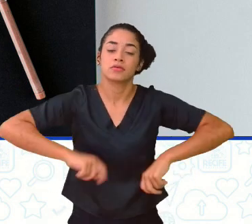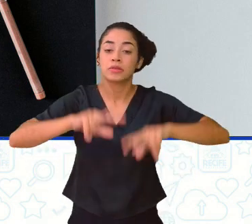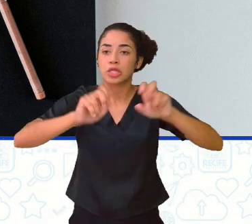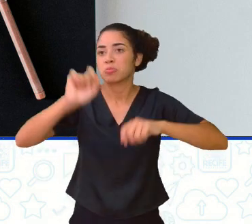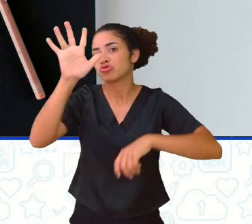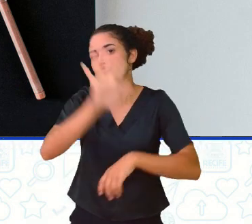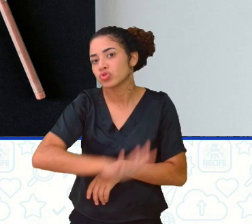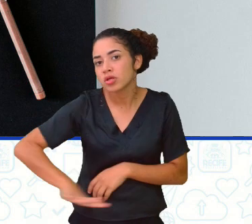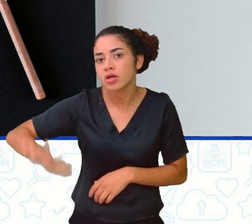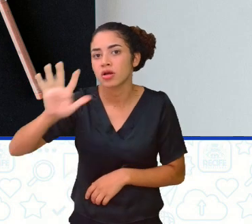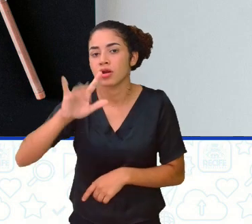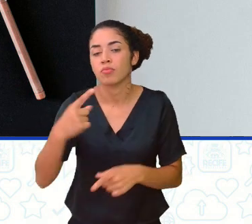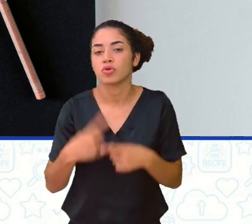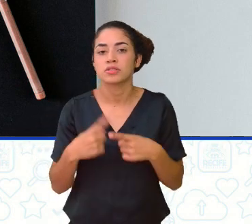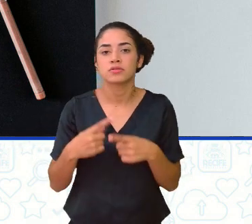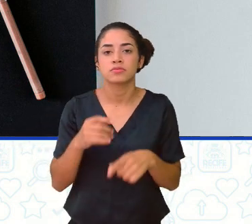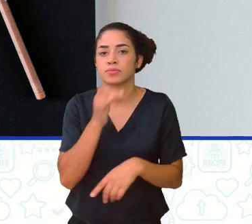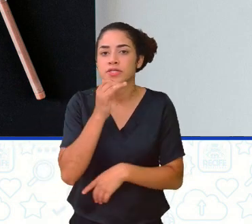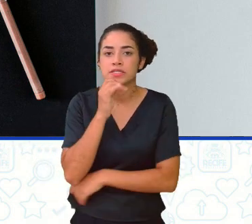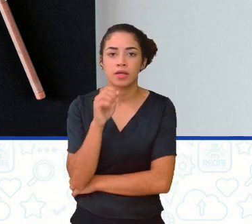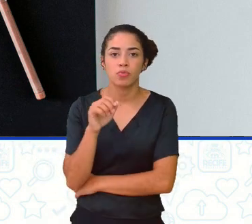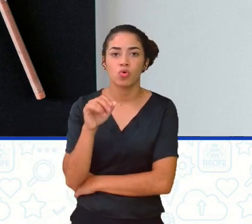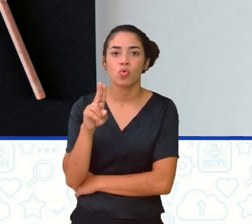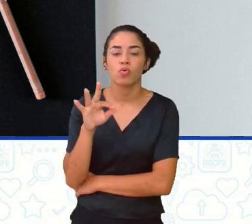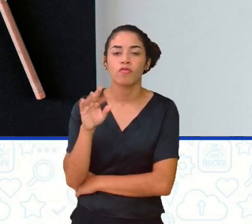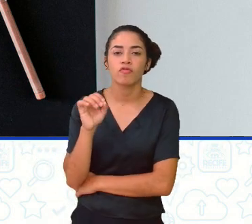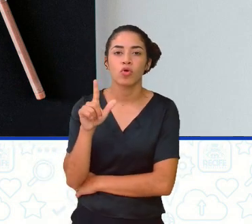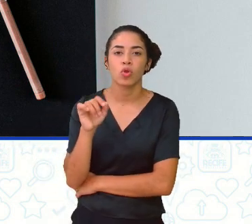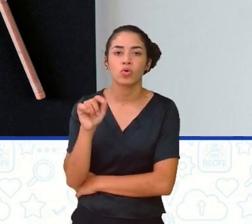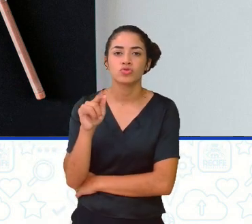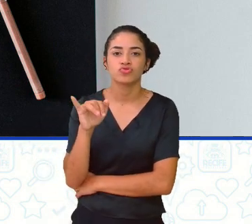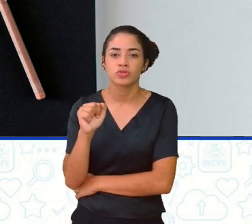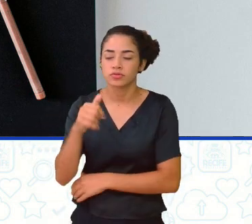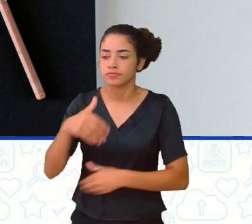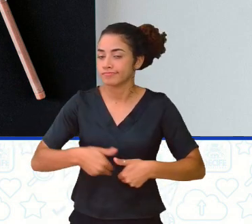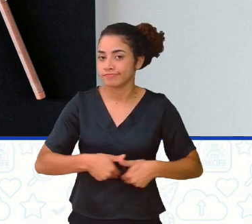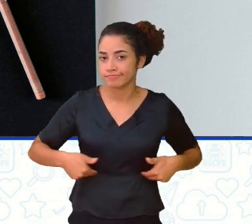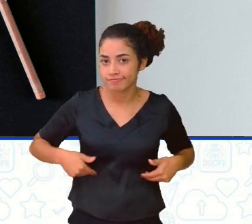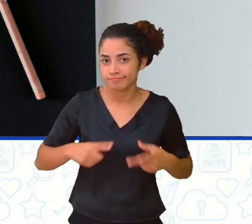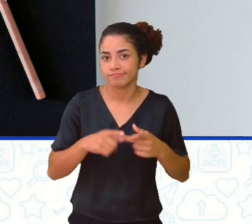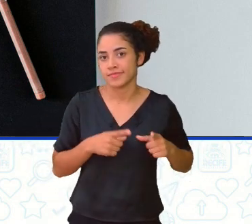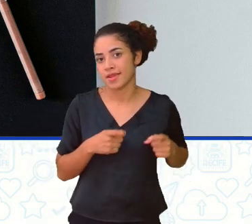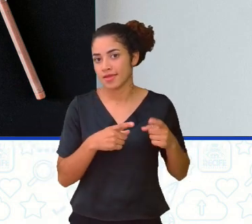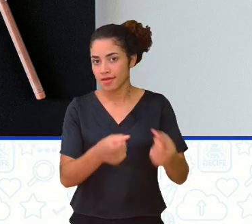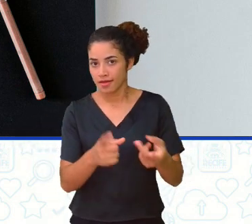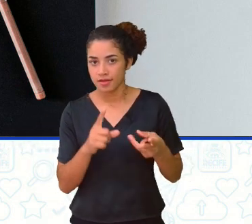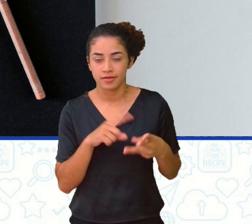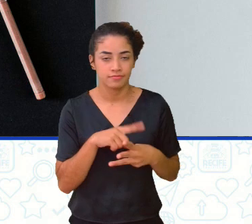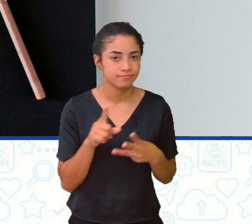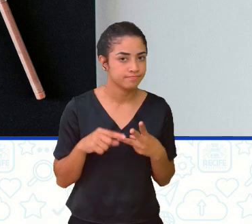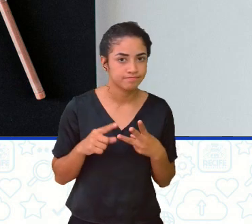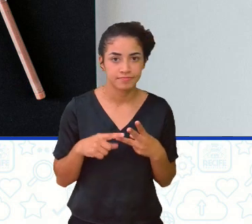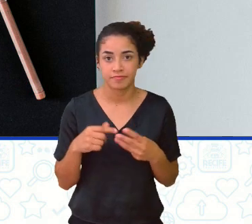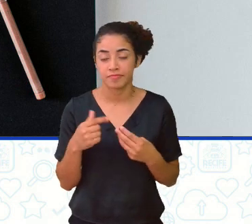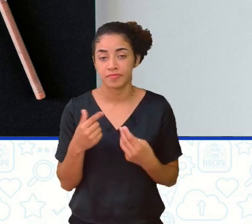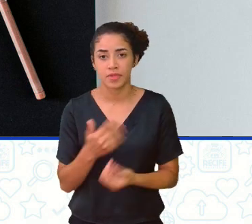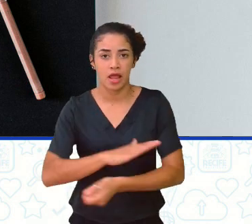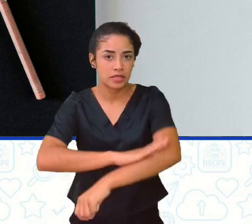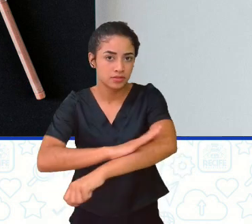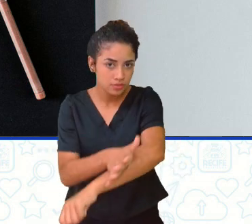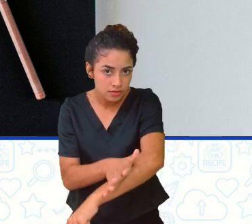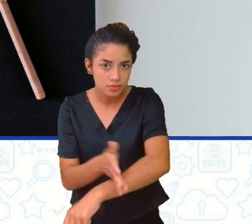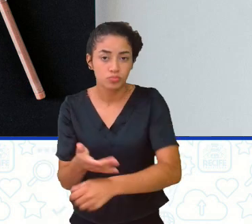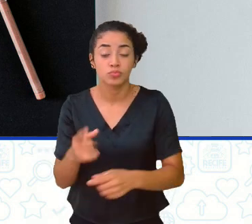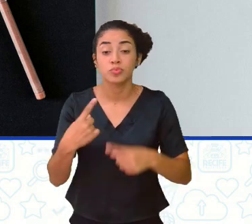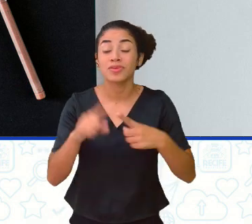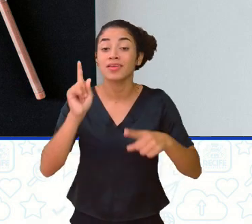por exemplo, ufologia, sobre fome, sobre guerras, sobre racismo, por exemplo,